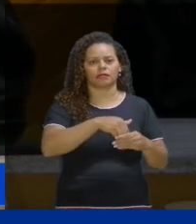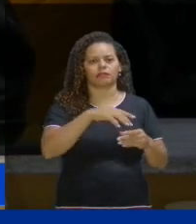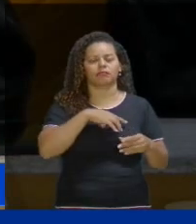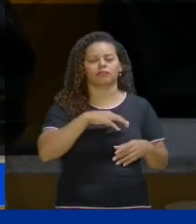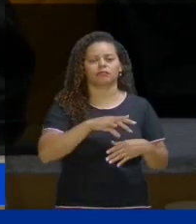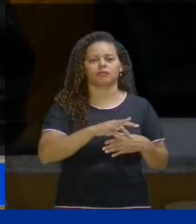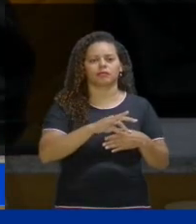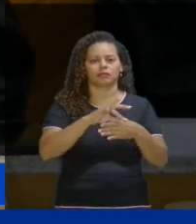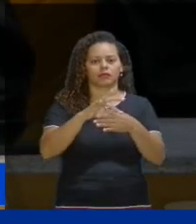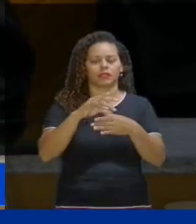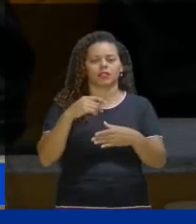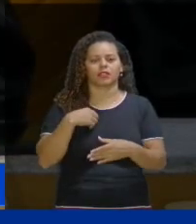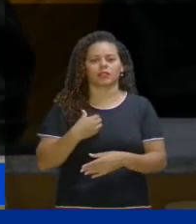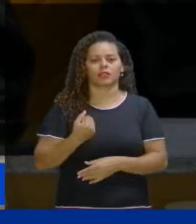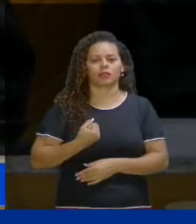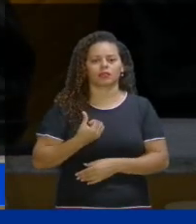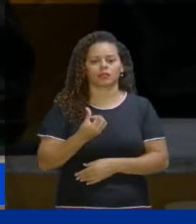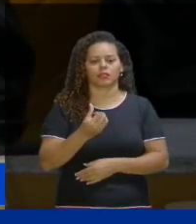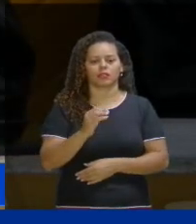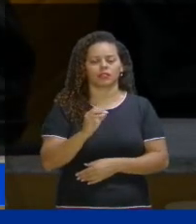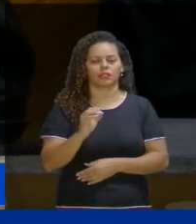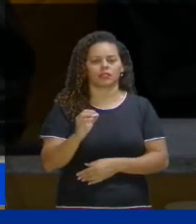desembargador Mário Mazarek.